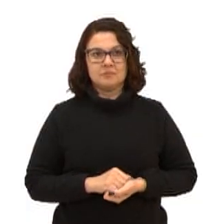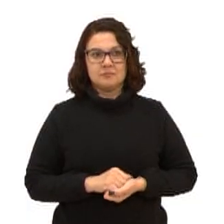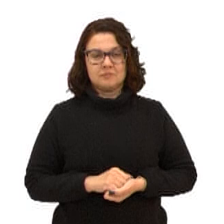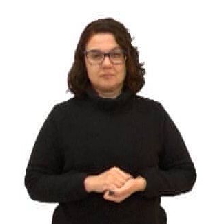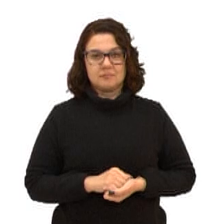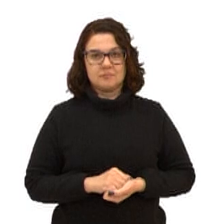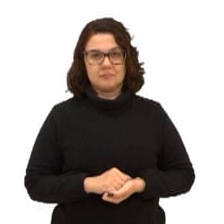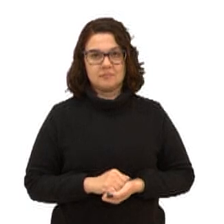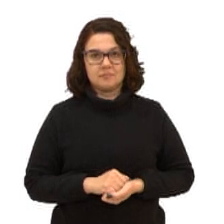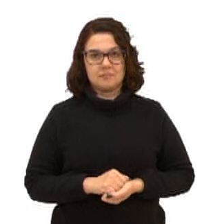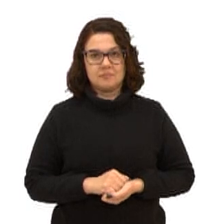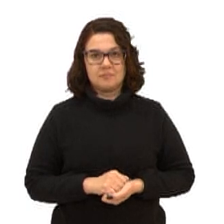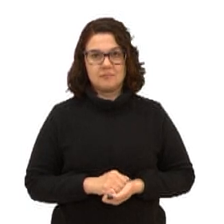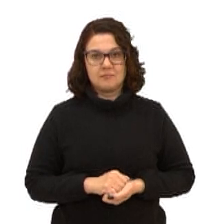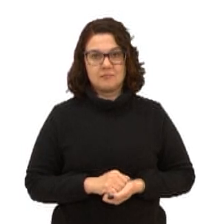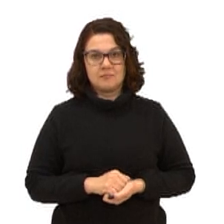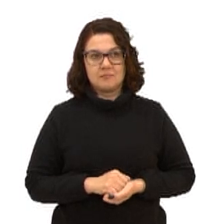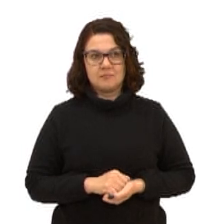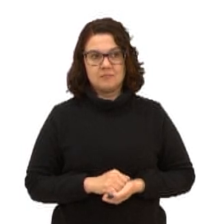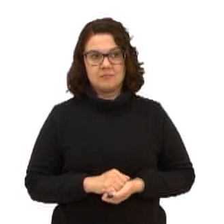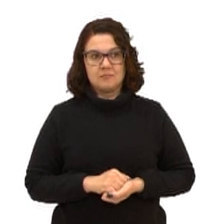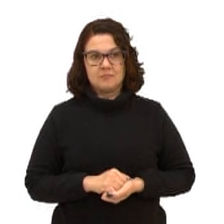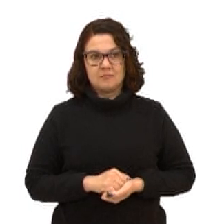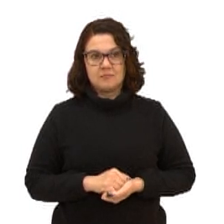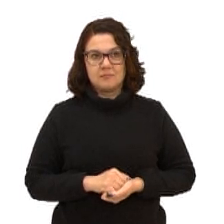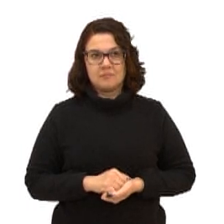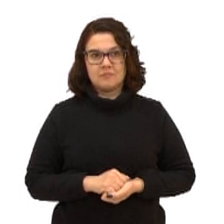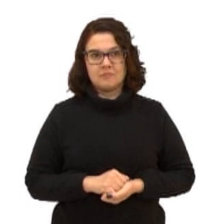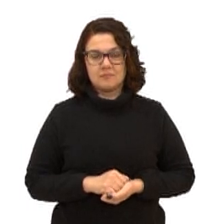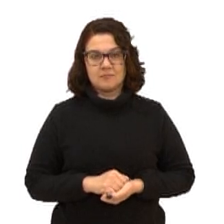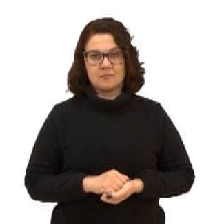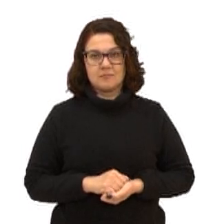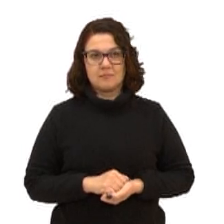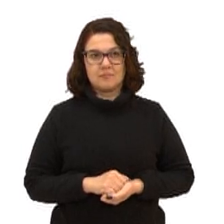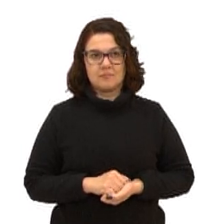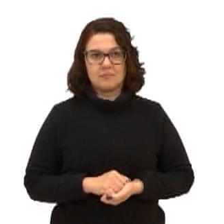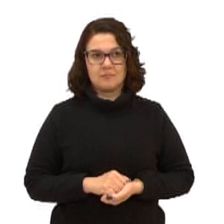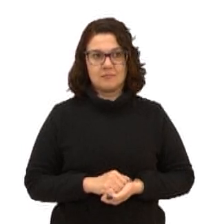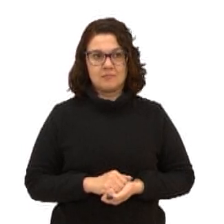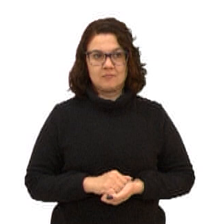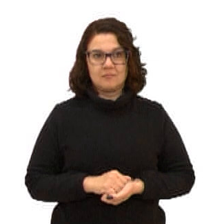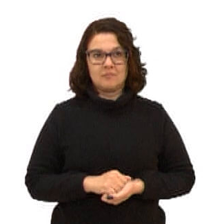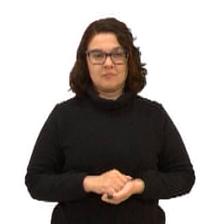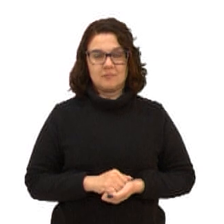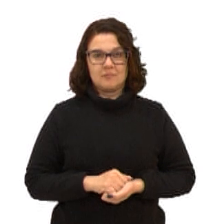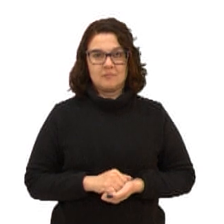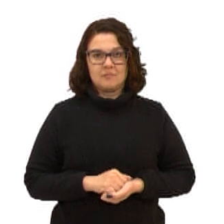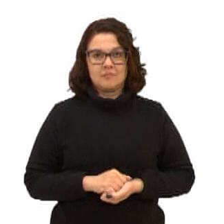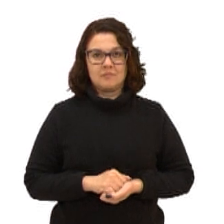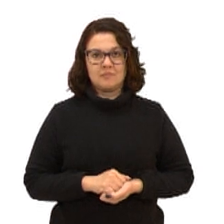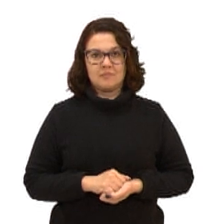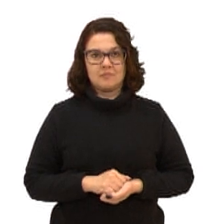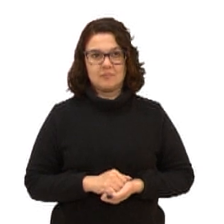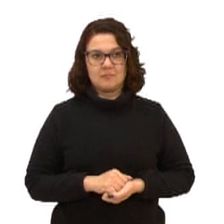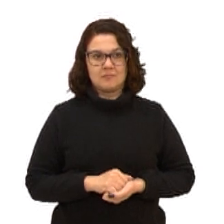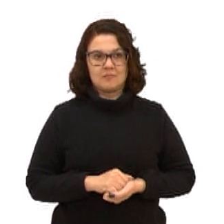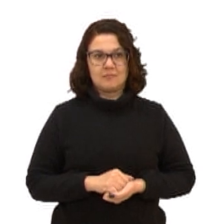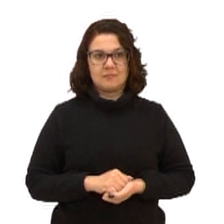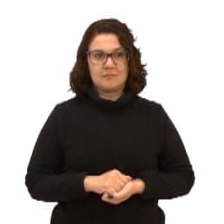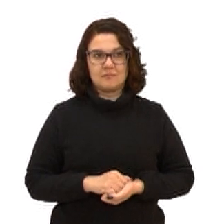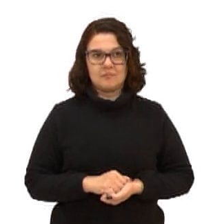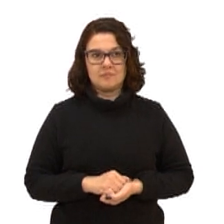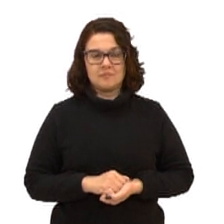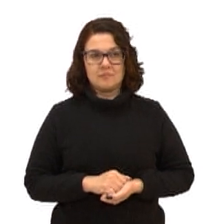título ¿Prefieres ir en bici o a pie? Y estudiamos el empleo de las preposiciones en y